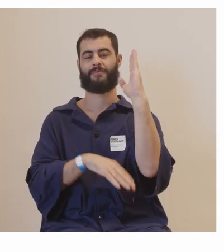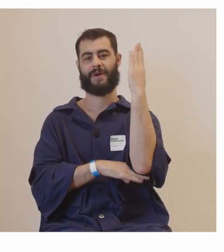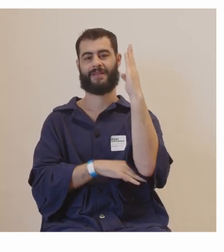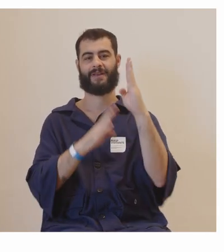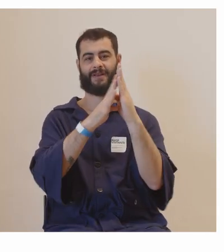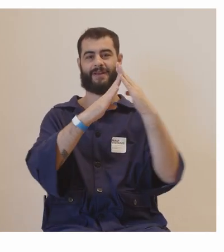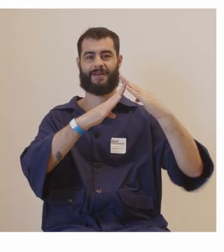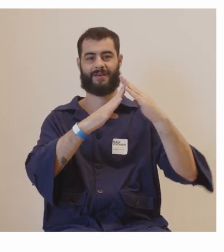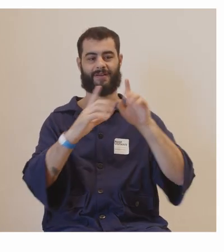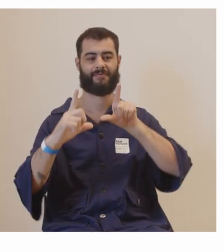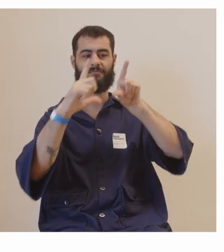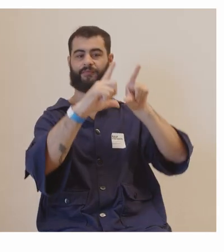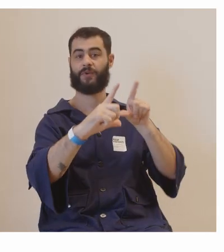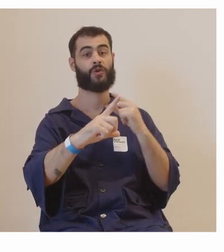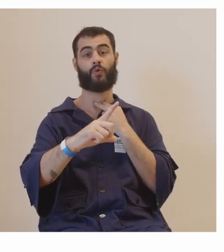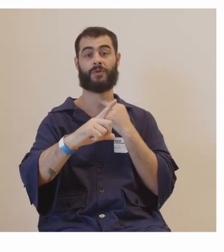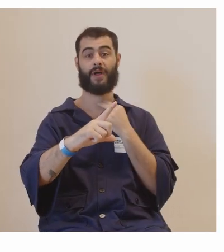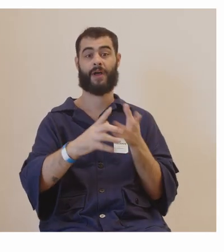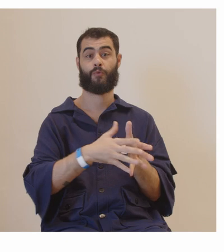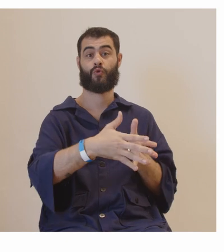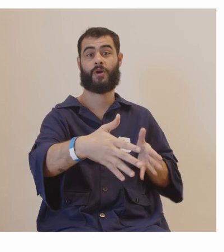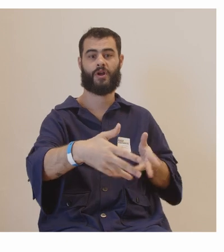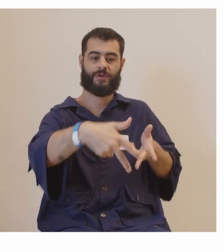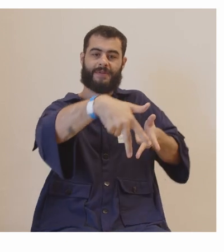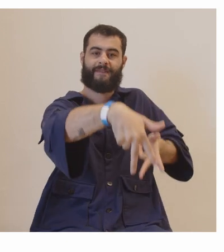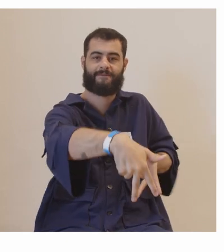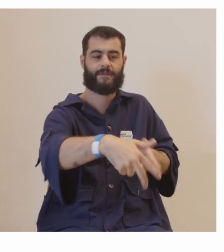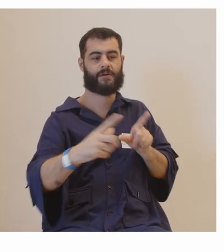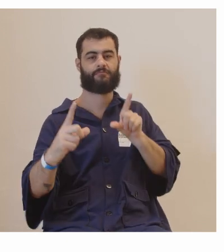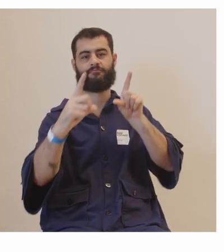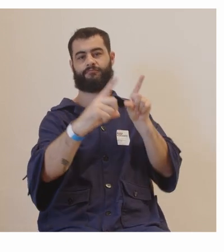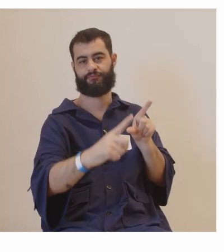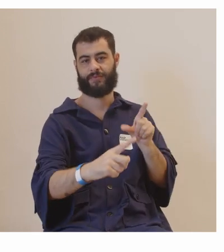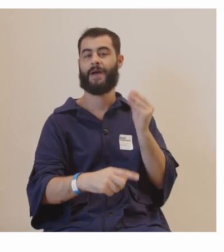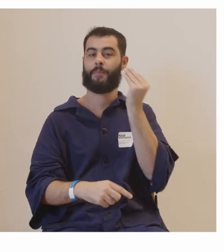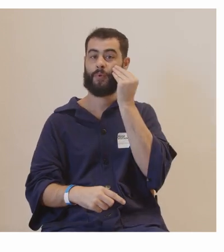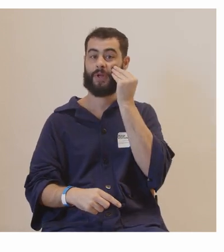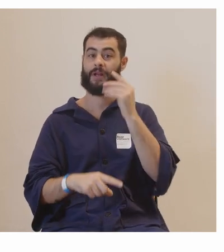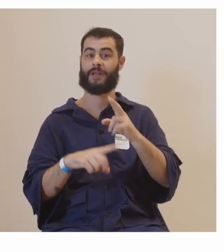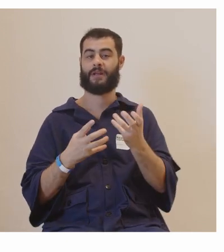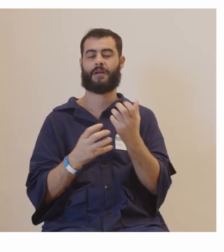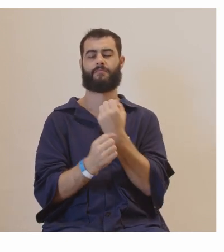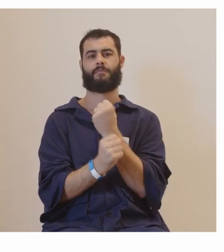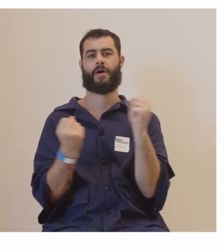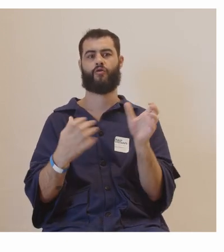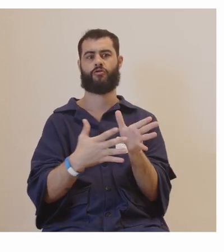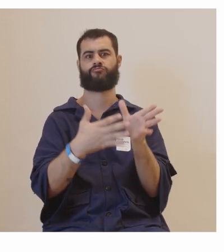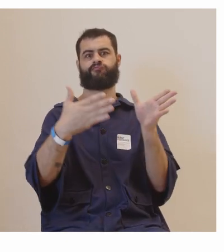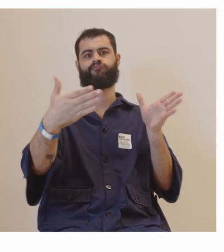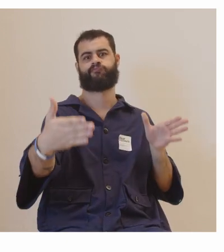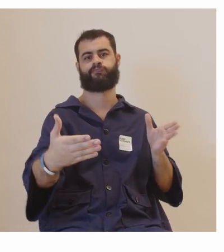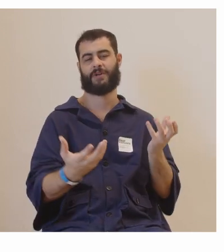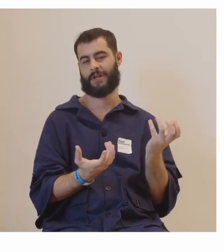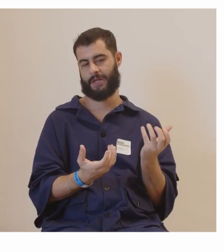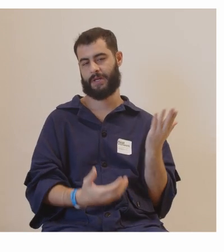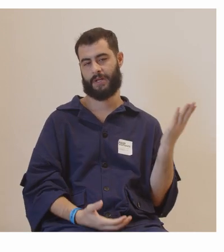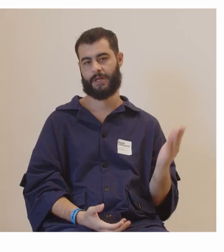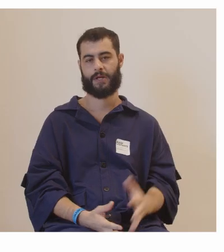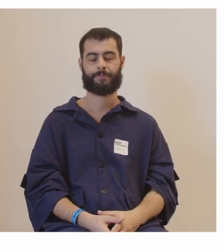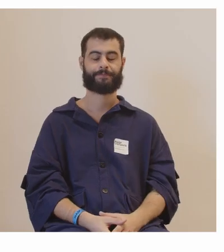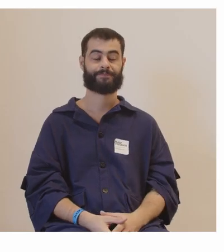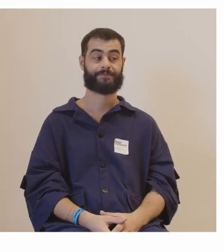dele de transformar essa pintura em grandes dimensões, né? E uma coisa que eu acho